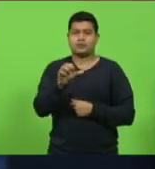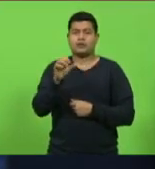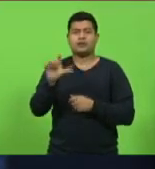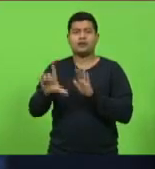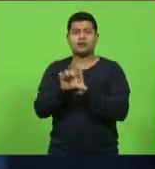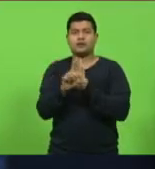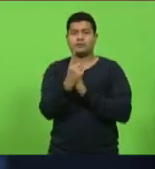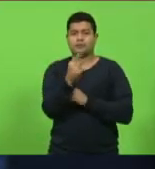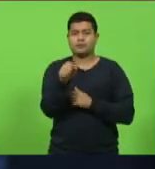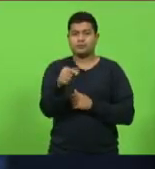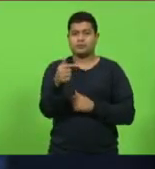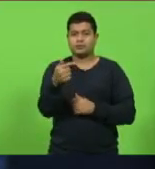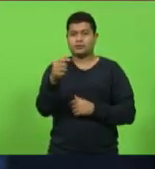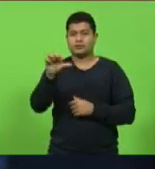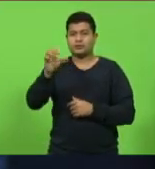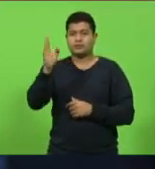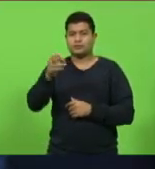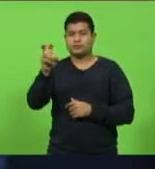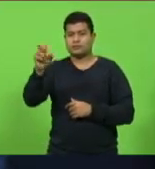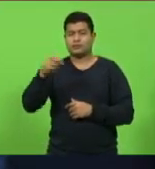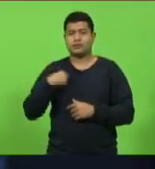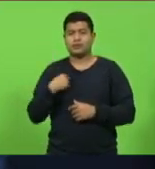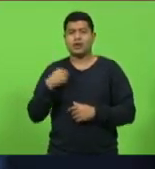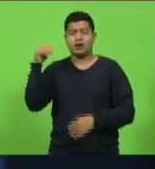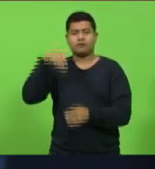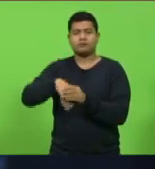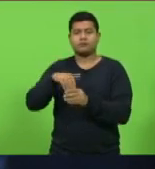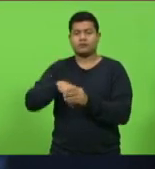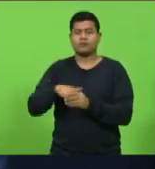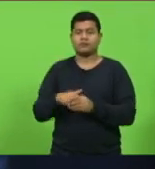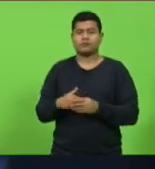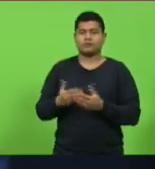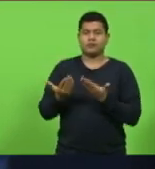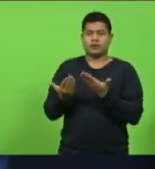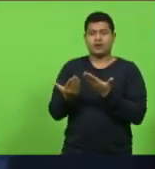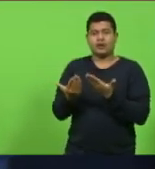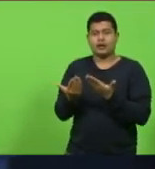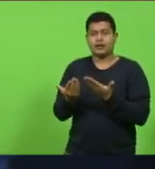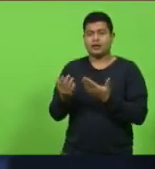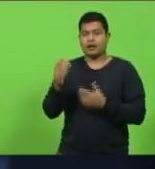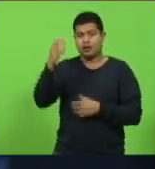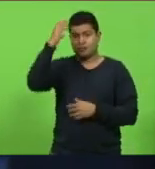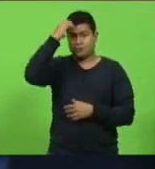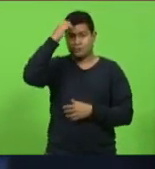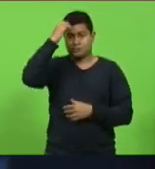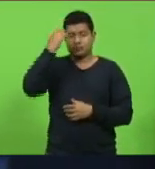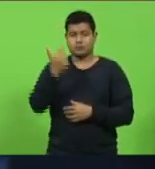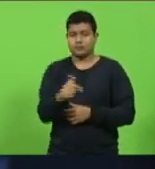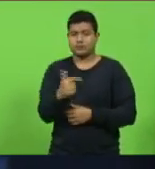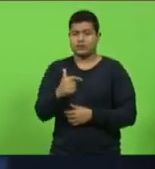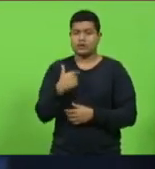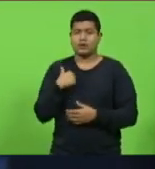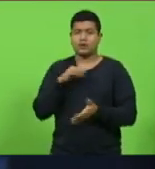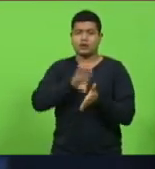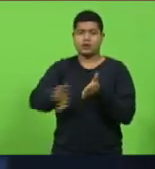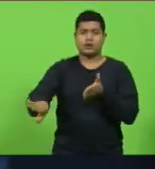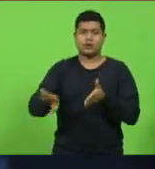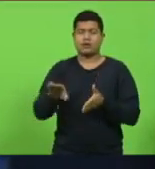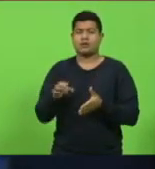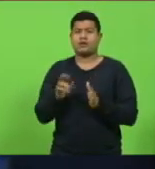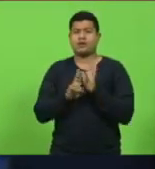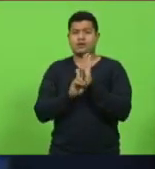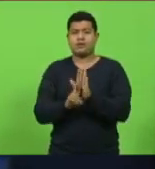1950 motivo pelo qual voto pela absolvição do Governador Carlos Moisés rejeitando aqui a